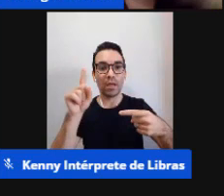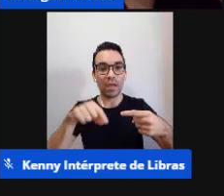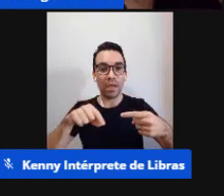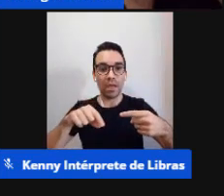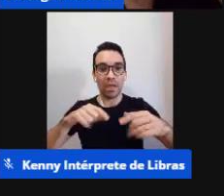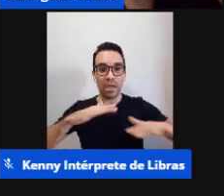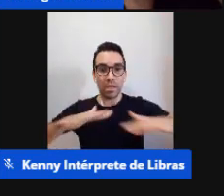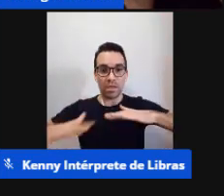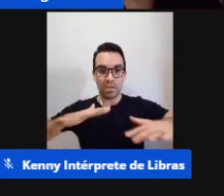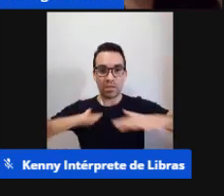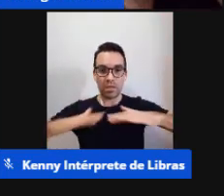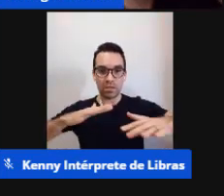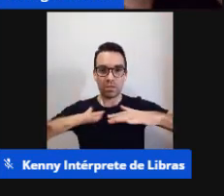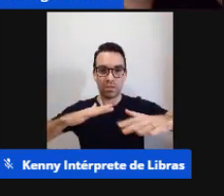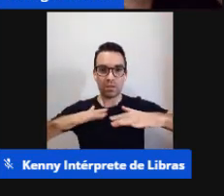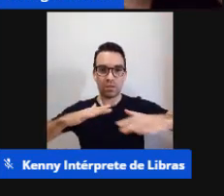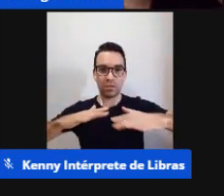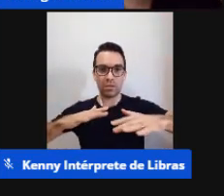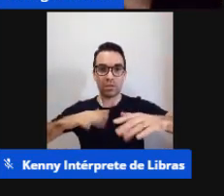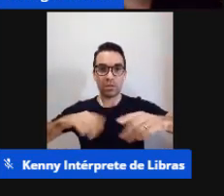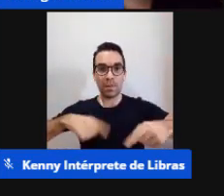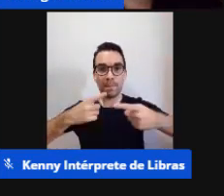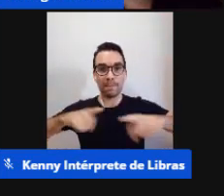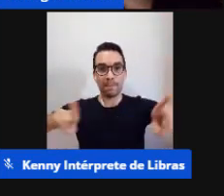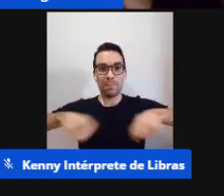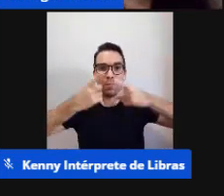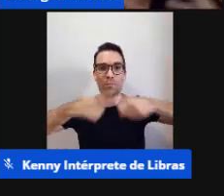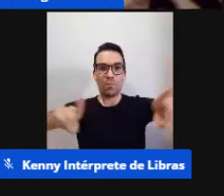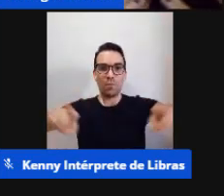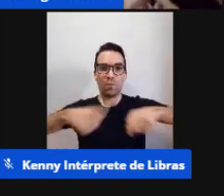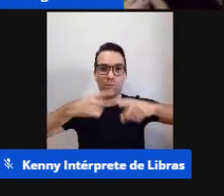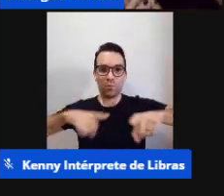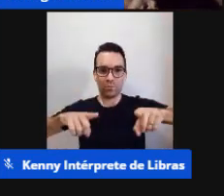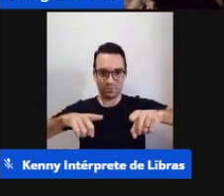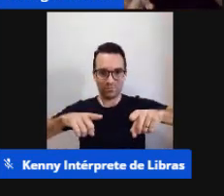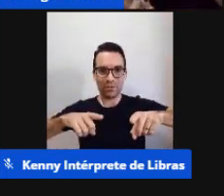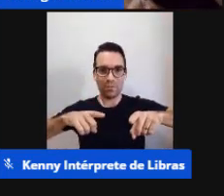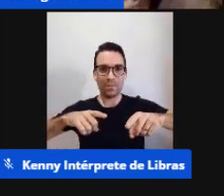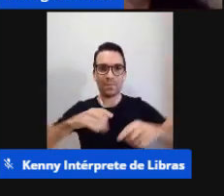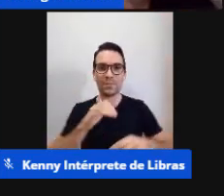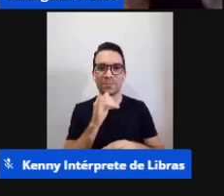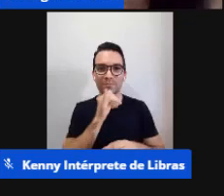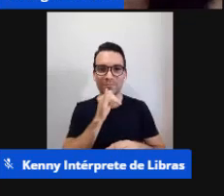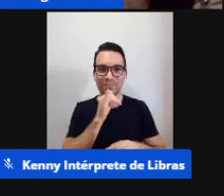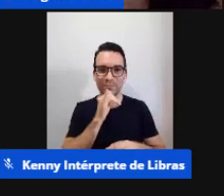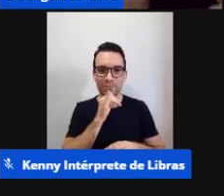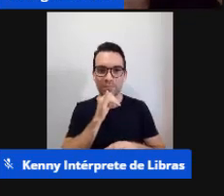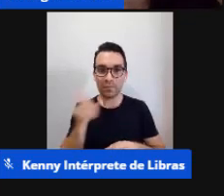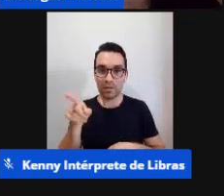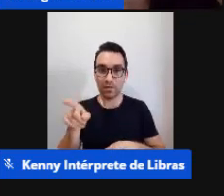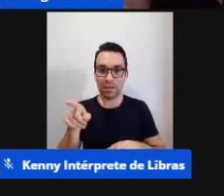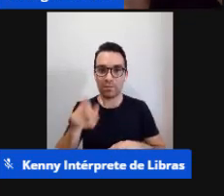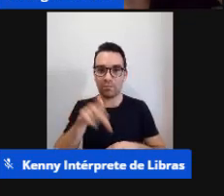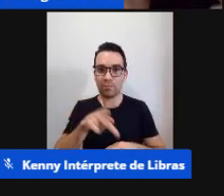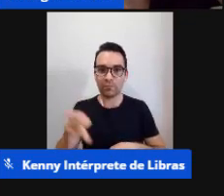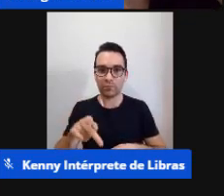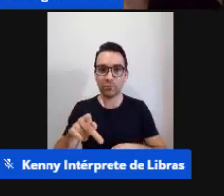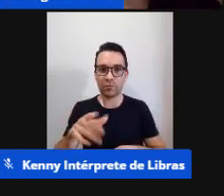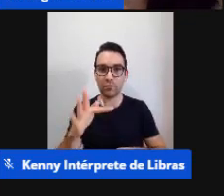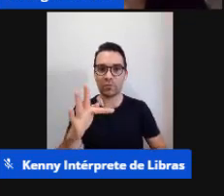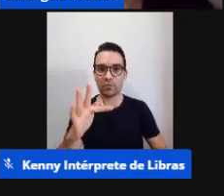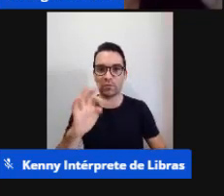trabalhar cabeça, ombro, joelho e pé. Então o objetivo do Felipe, o objetivo principal dele